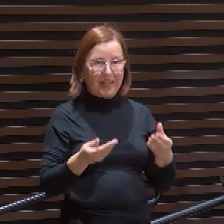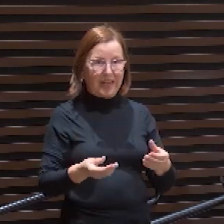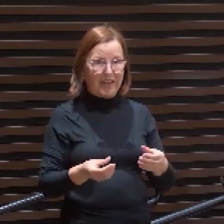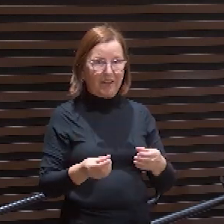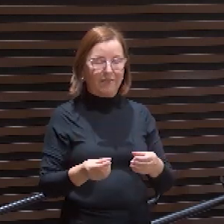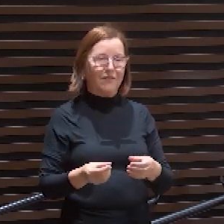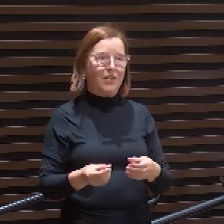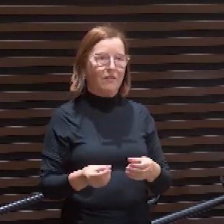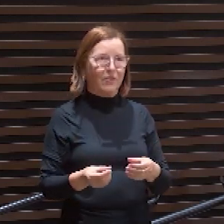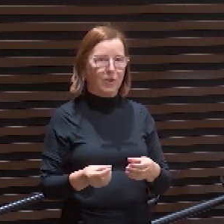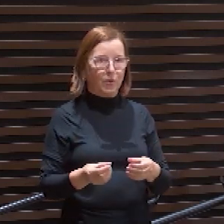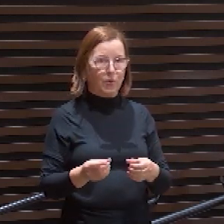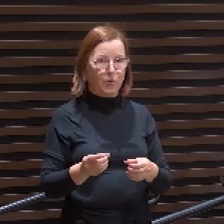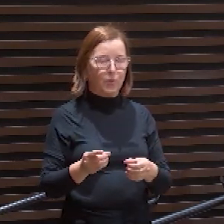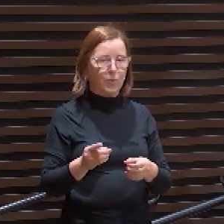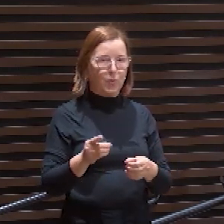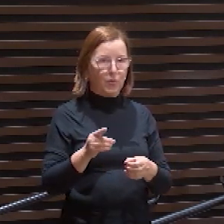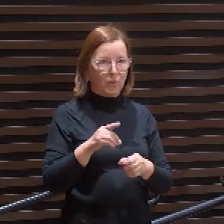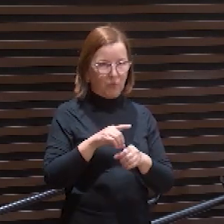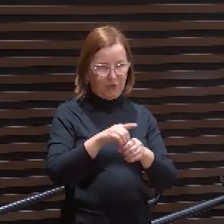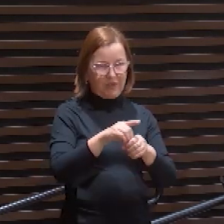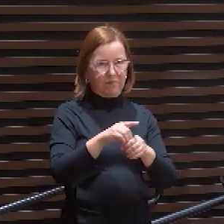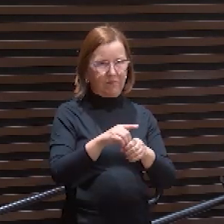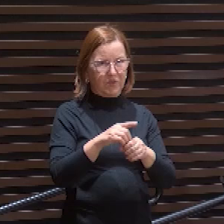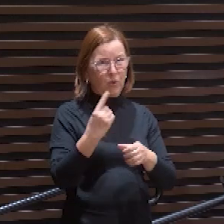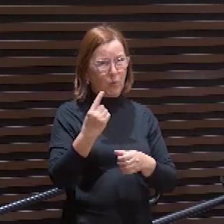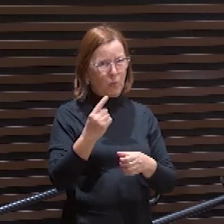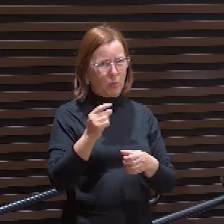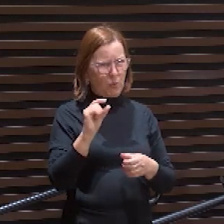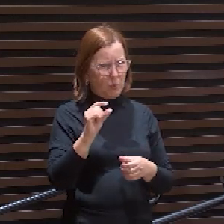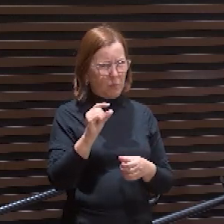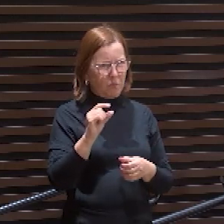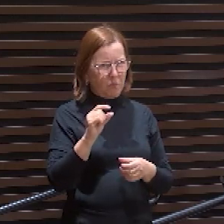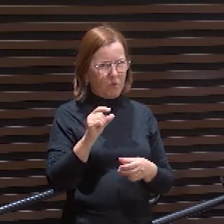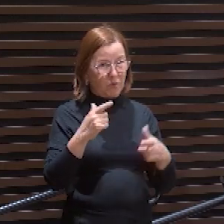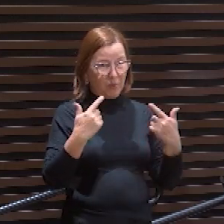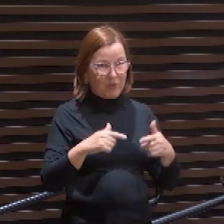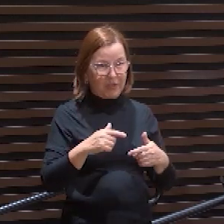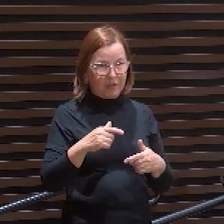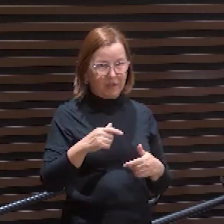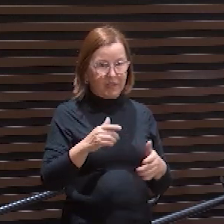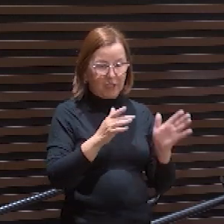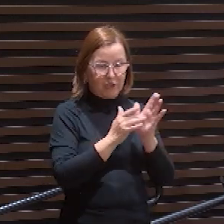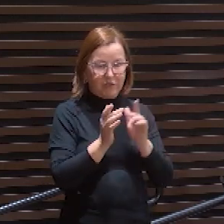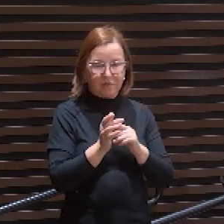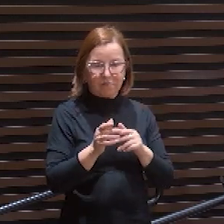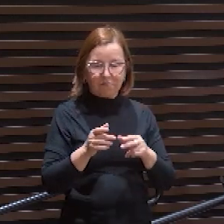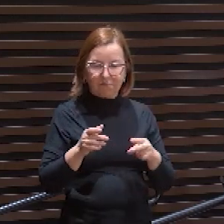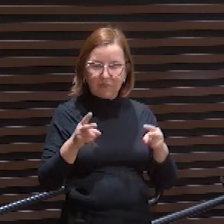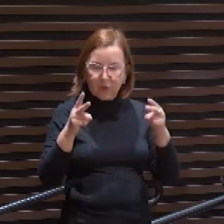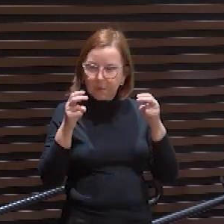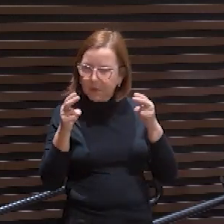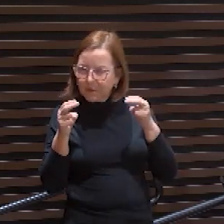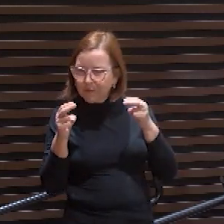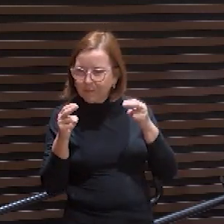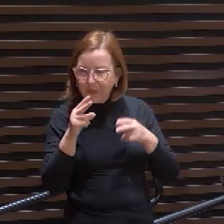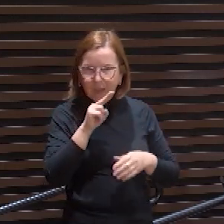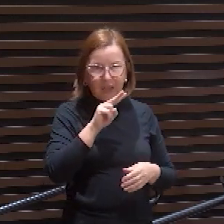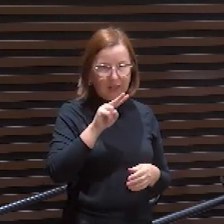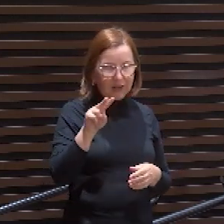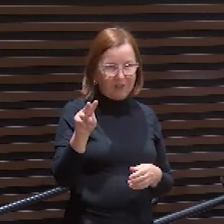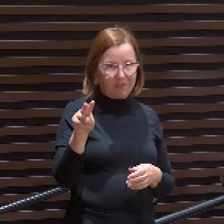Foi um dos poucos lugares que Jesus ficou assuntando. E ele via